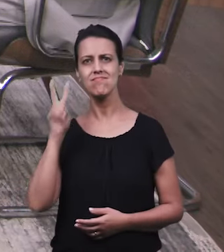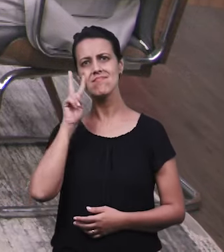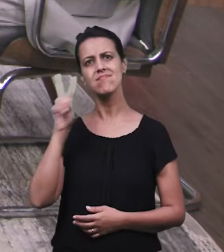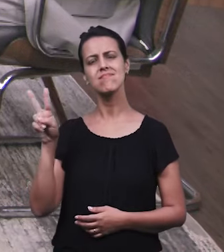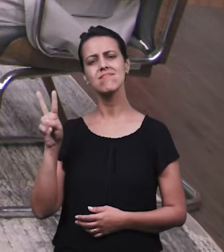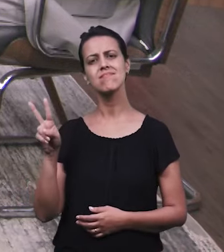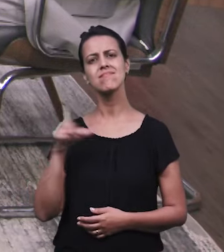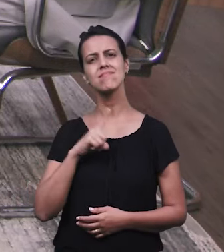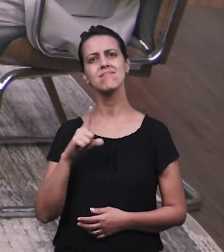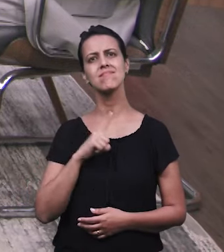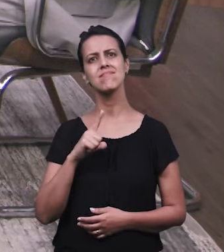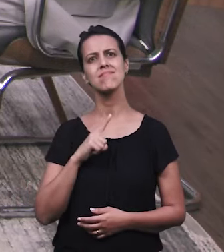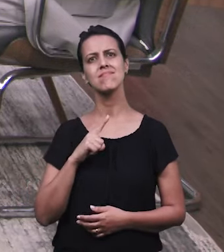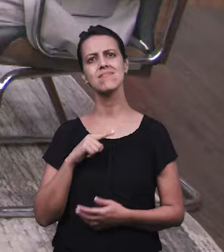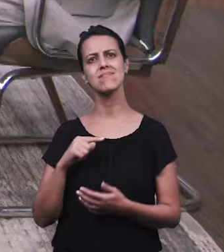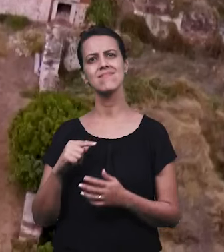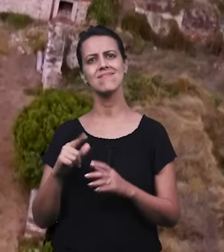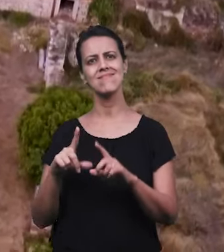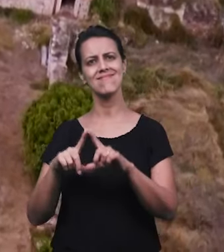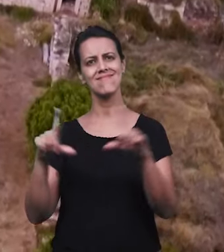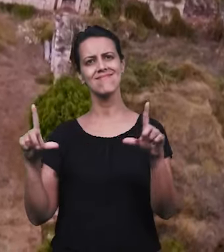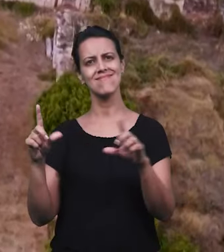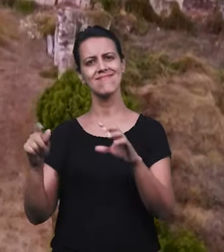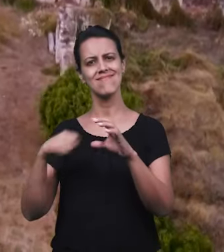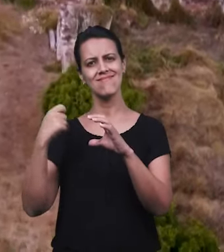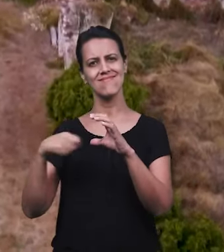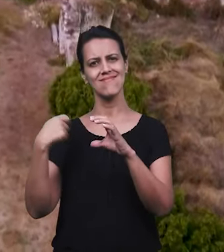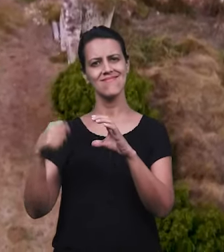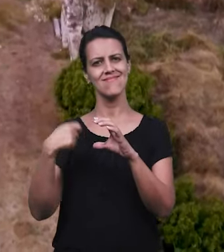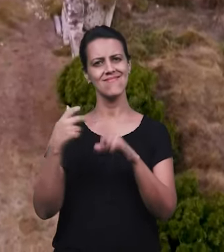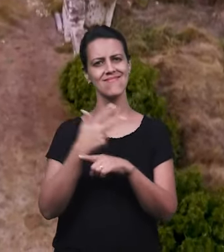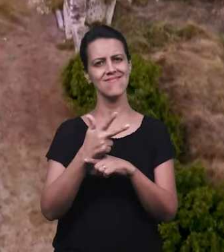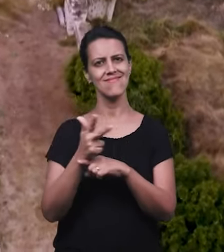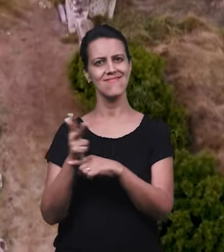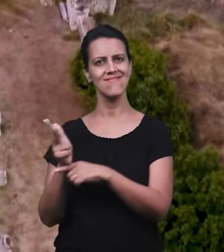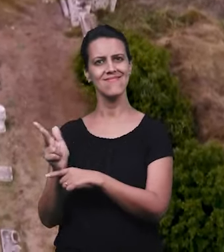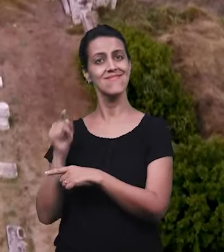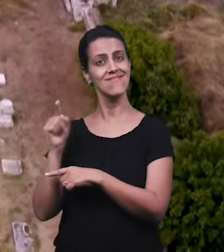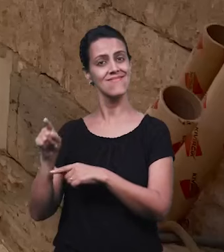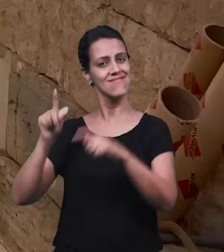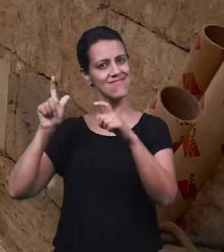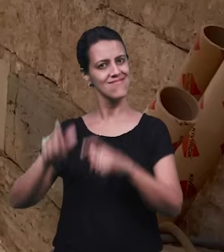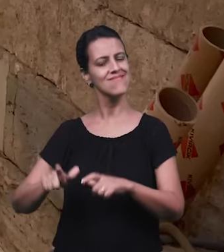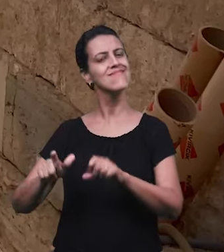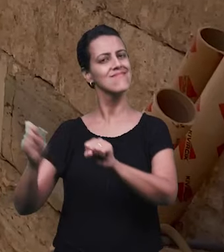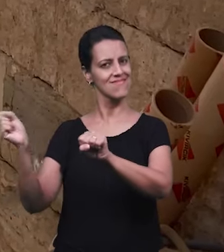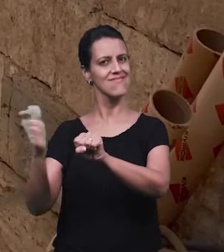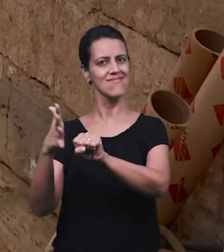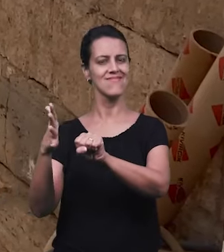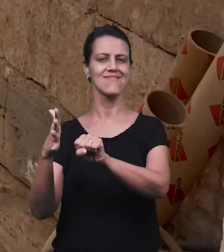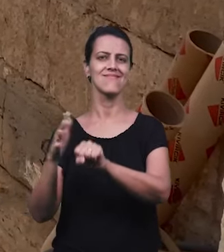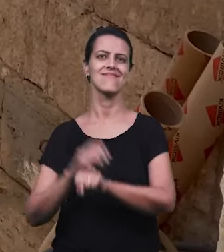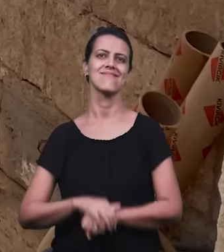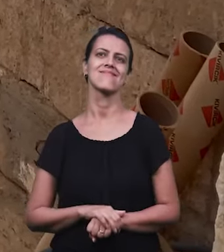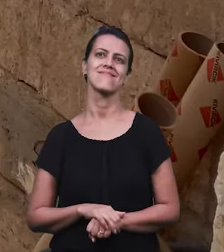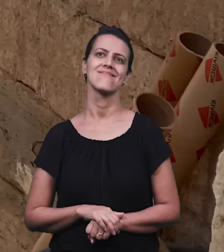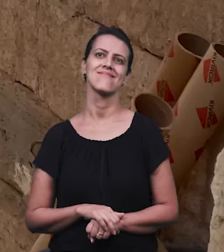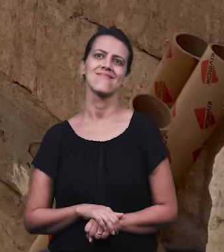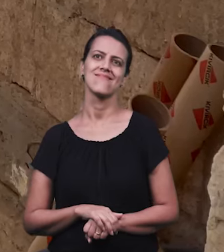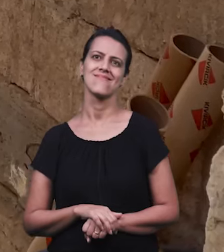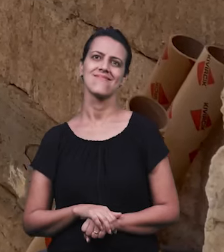na tela relacionadas a Sardes. Nós obtivemos essas figuras ao estarmos ali com a equipe que foi à Turquia, né? Aí está